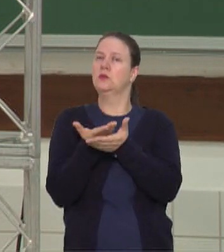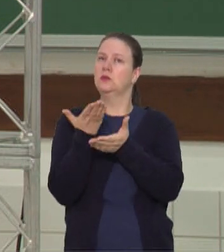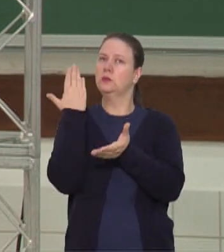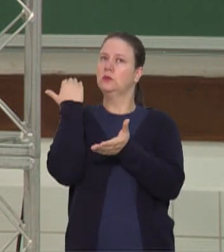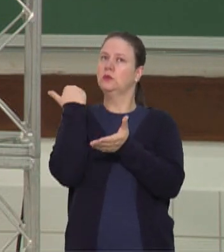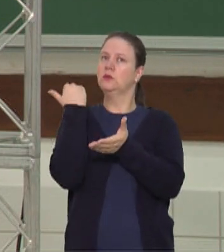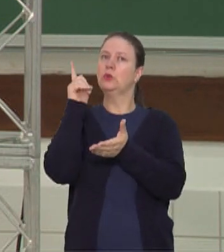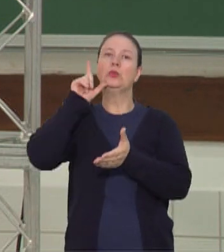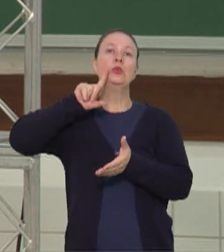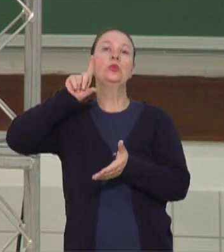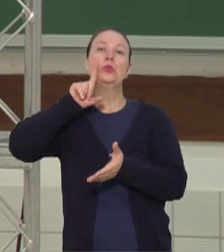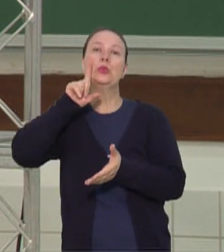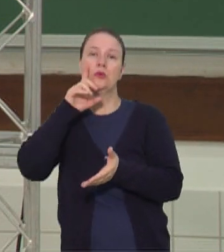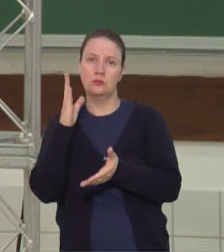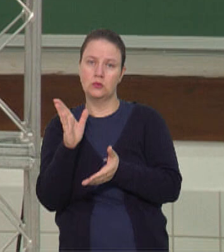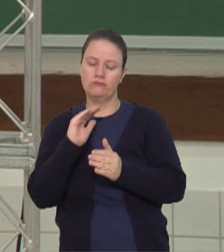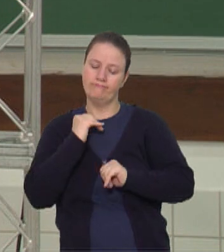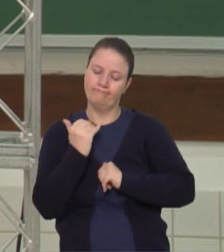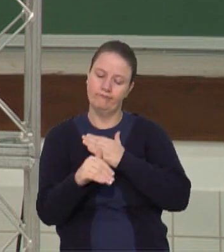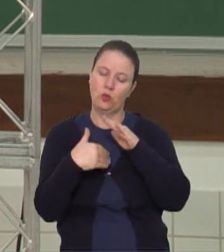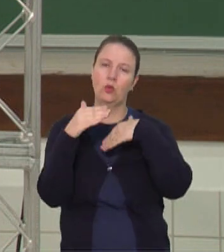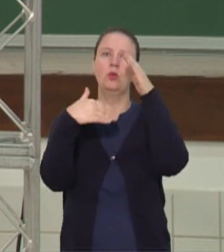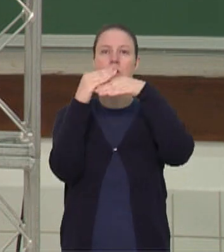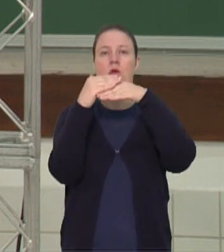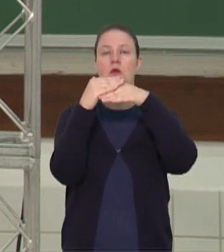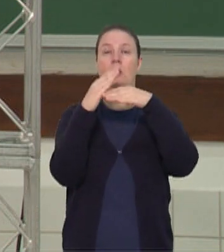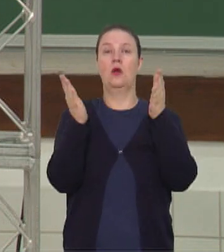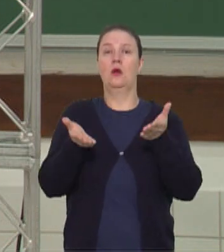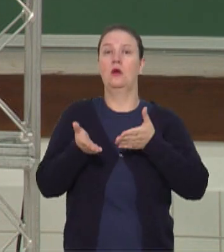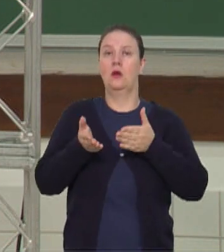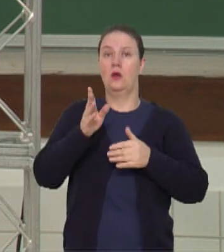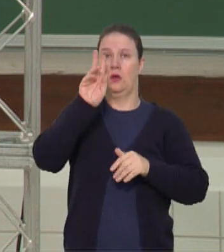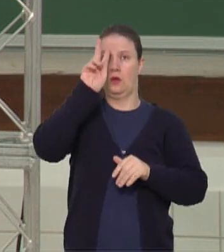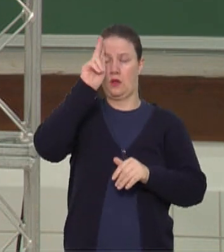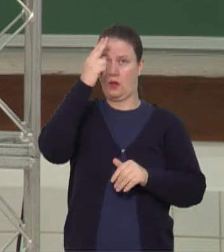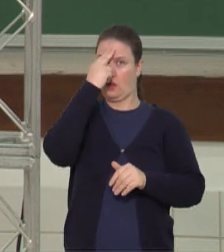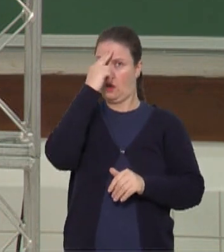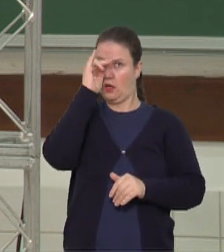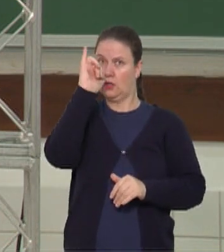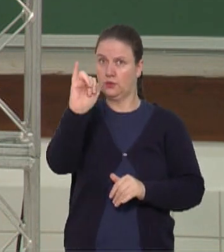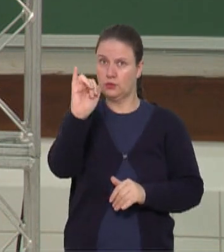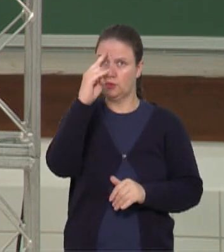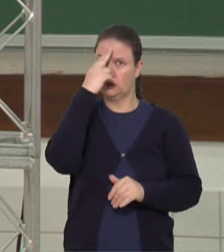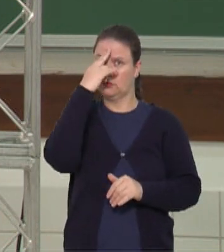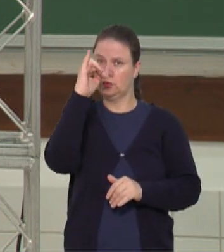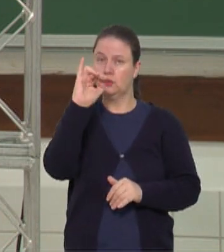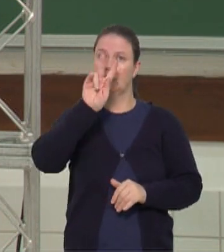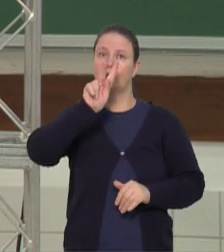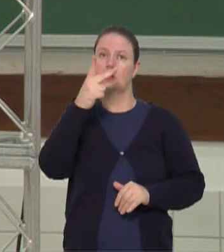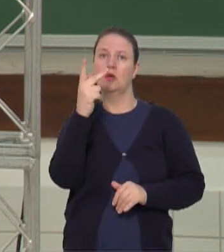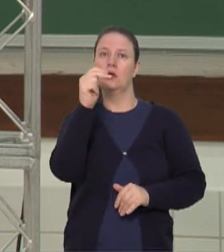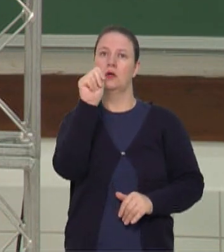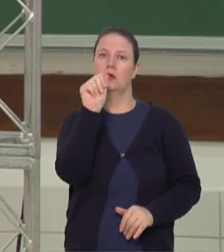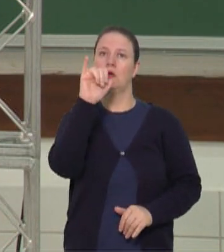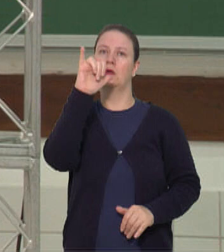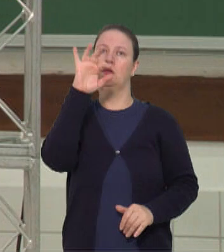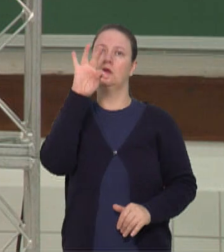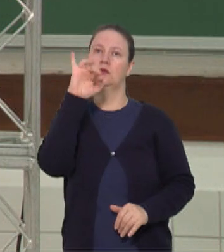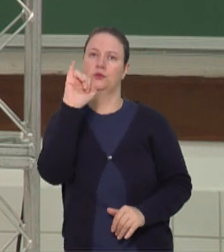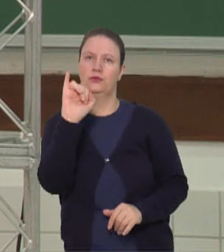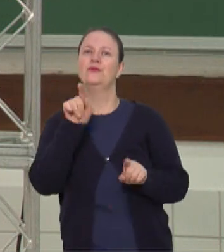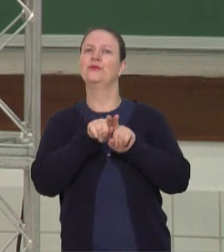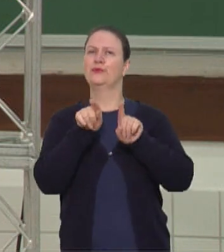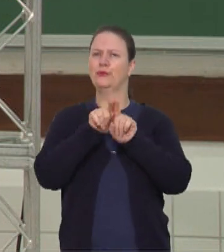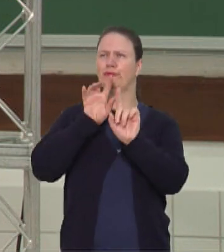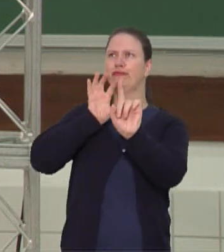ver o processo, né, de independência do Haiti, que é claro que vai ser influenciado pela independência dos Estados Unidos. E